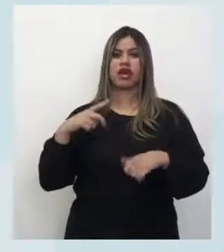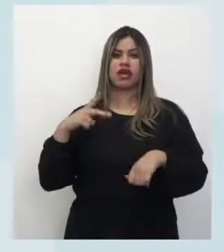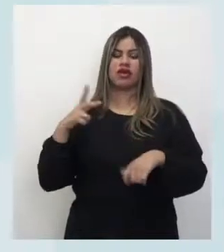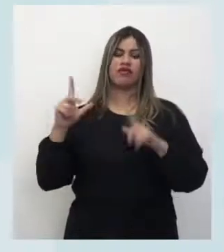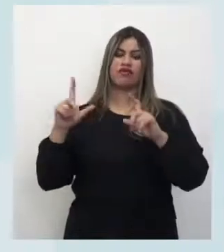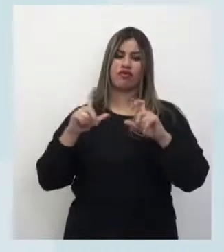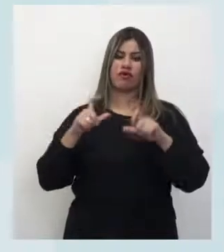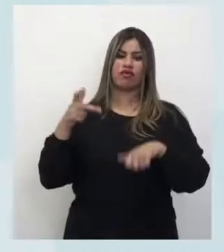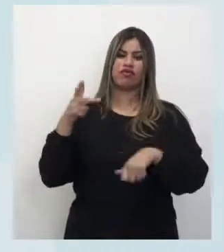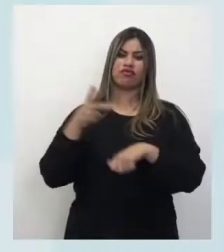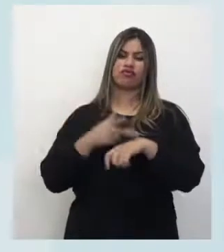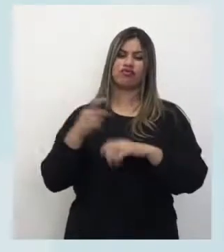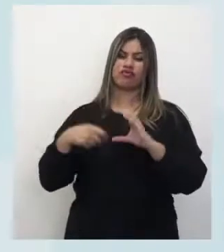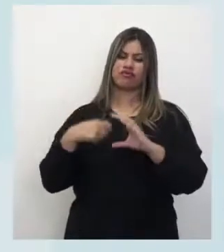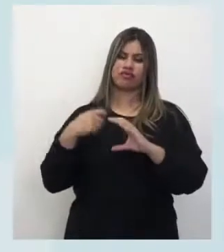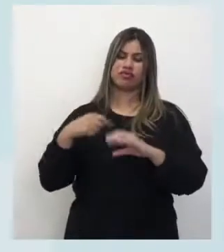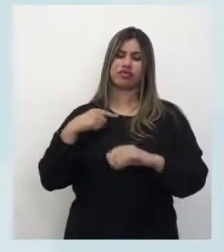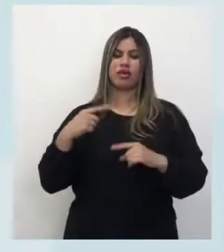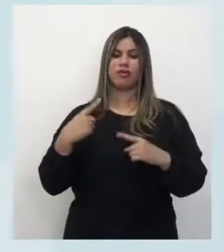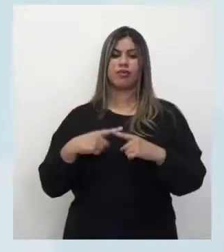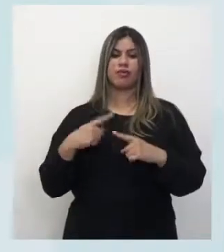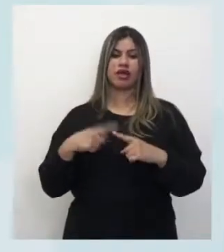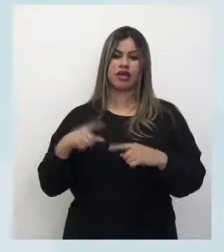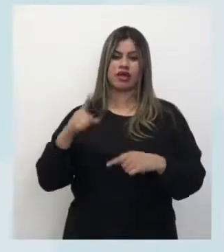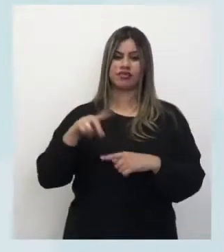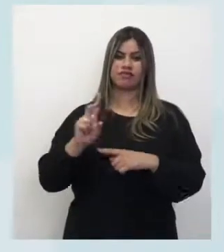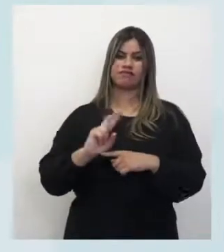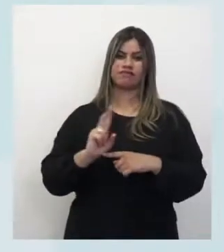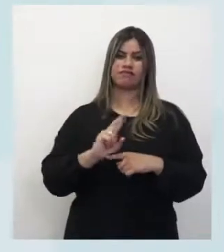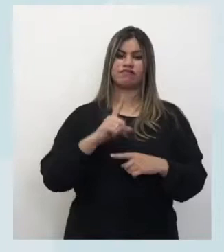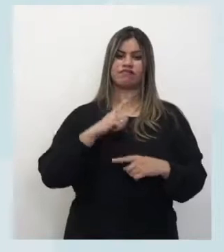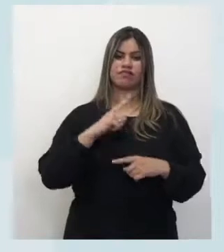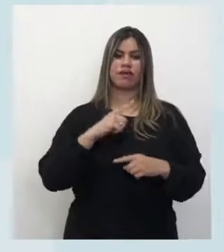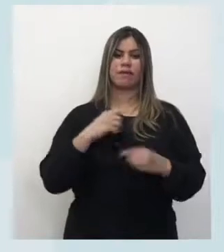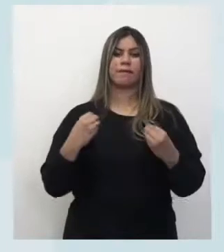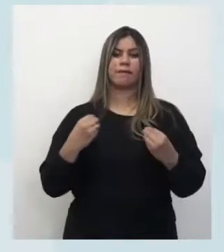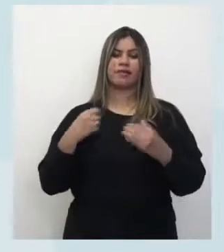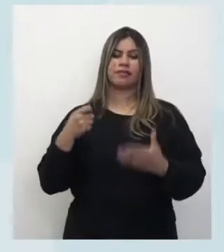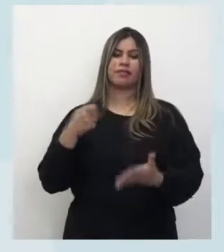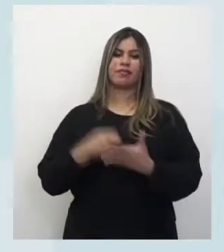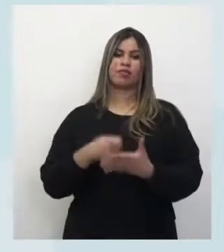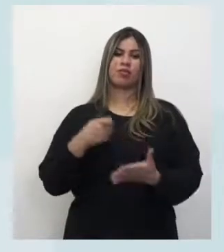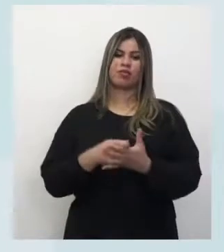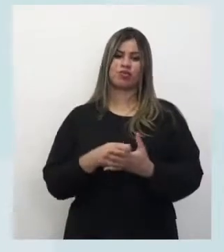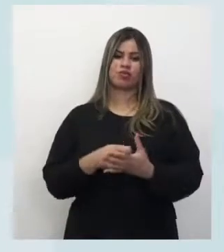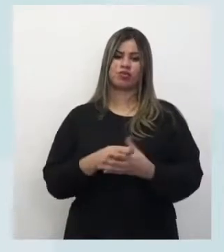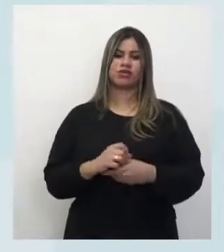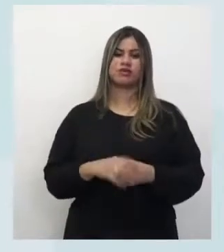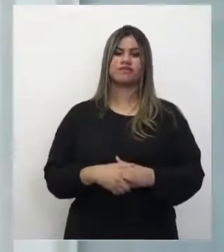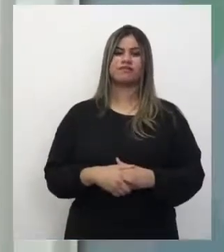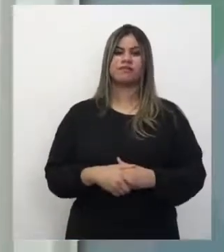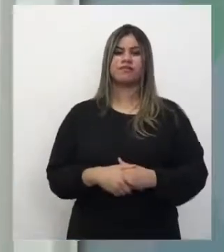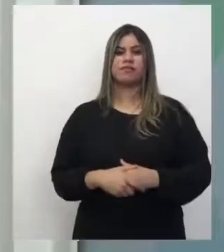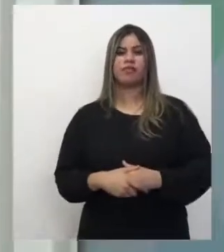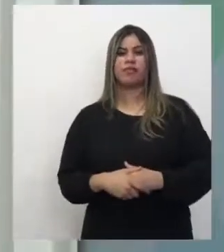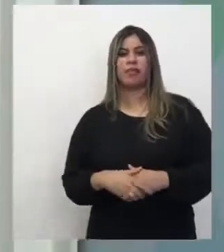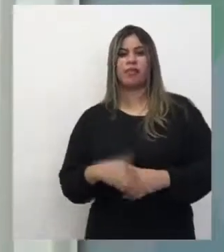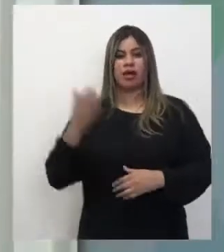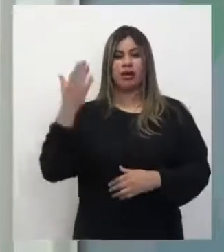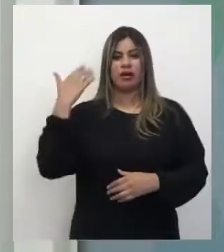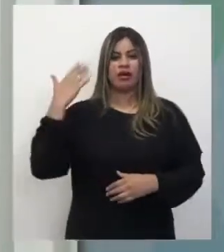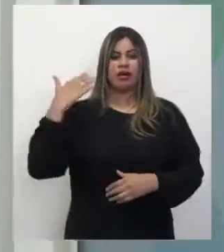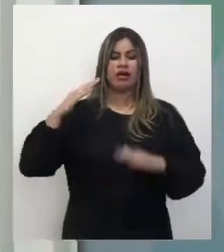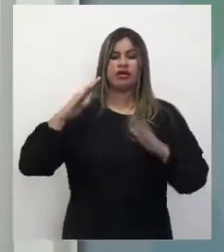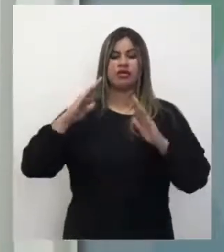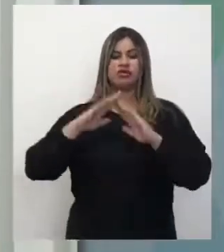fotos, nós temos vídeos, porque estamos em constante vigilância. Para quê? Para punir. As salas de aula, antigamente, todas elas tinham uma